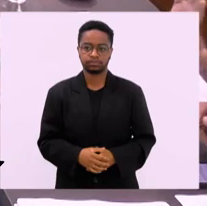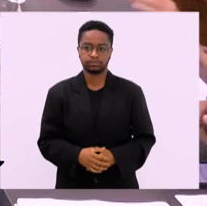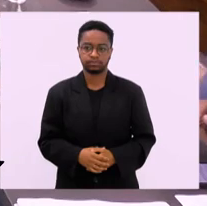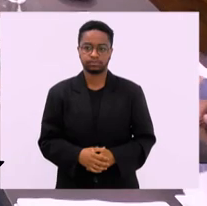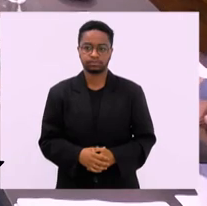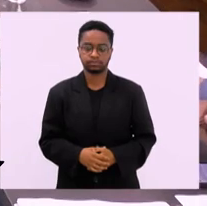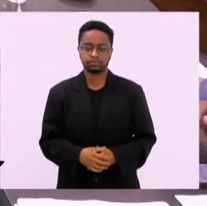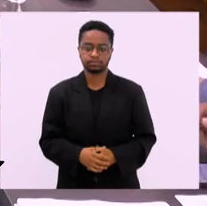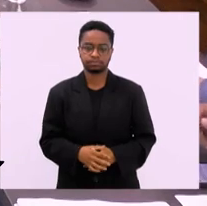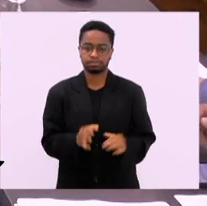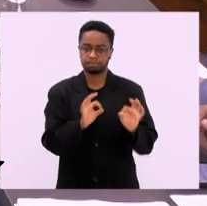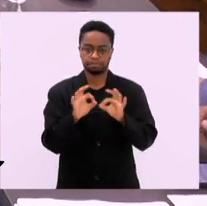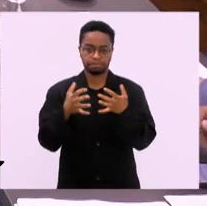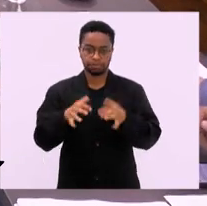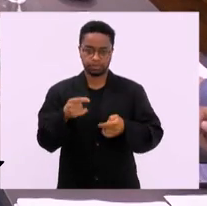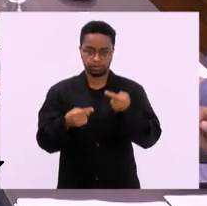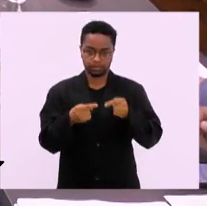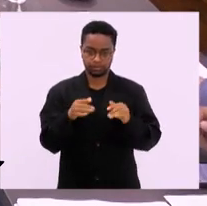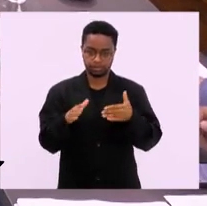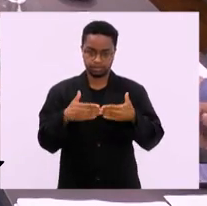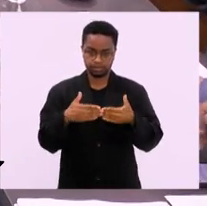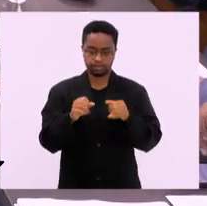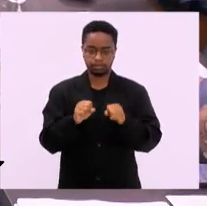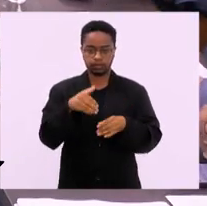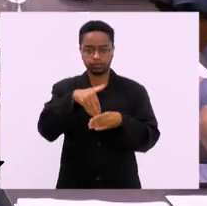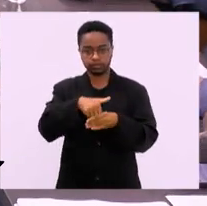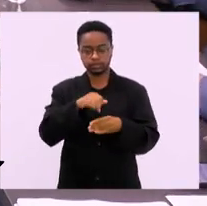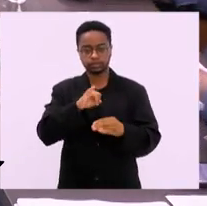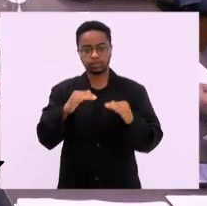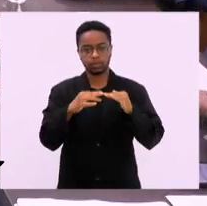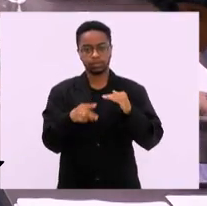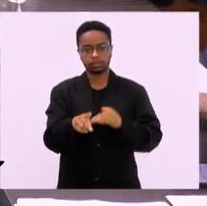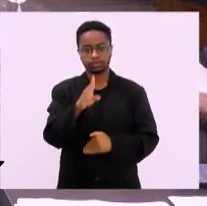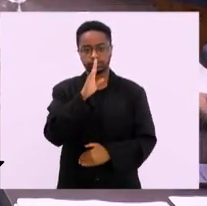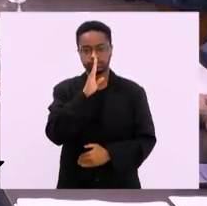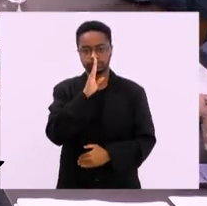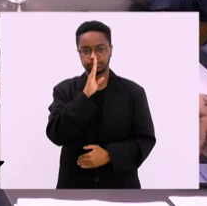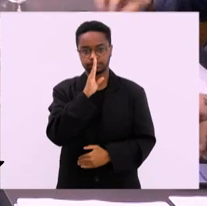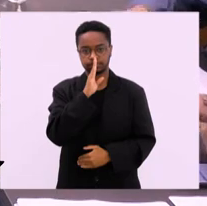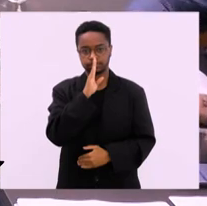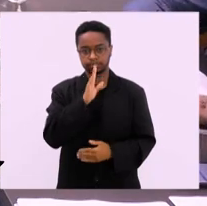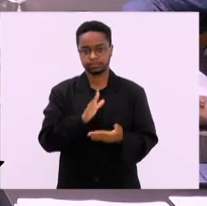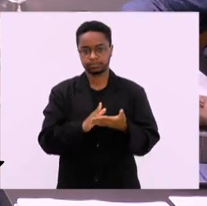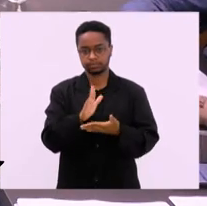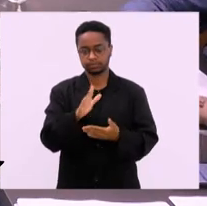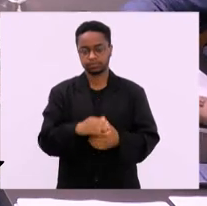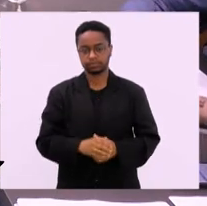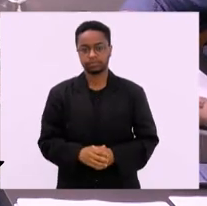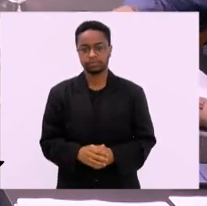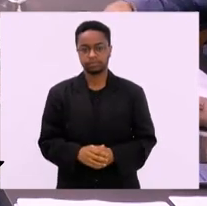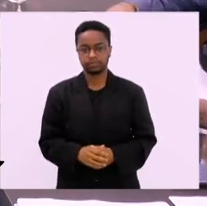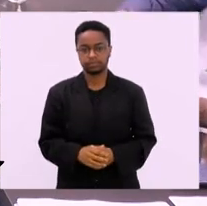Então, não havendo quem queira discutir, encerrada a discussão, em votação, senhores que aprovam, permaneçam como estão,